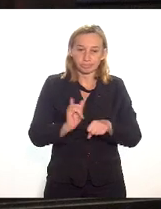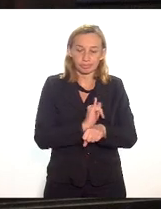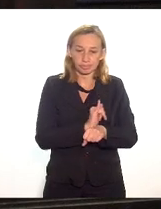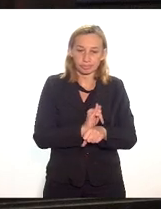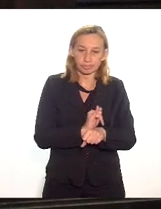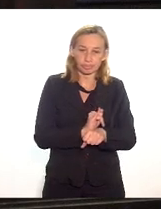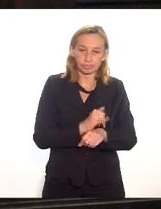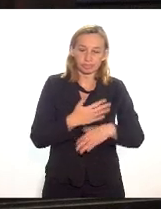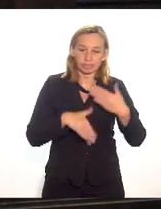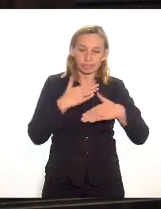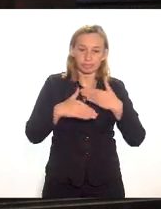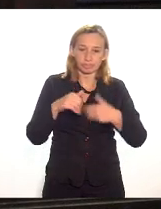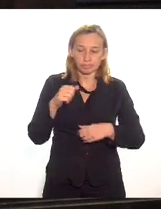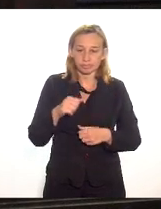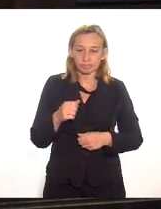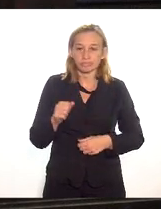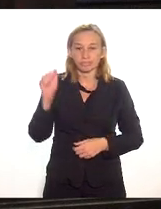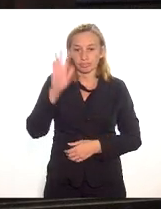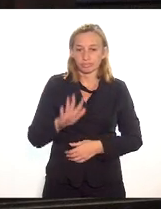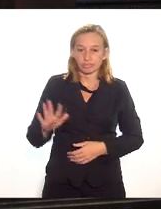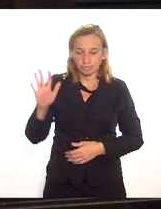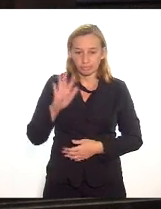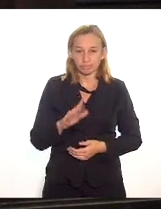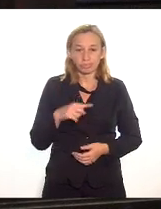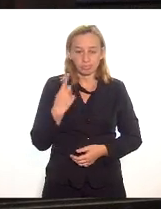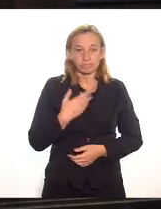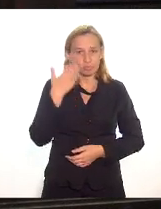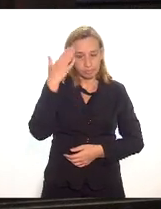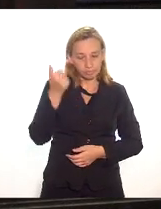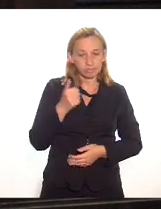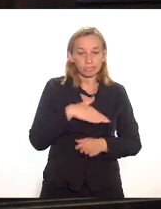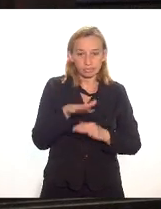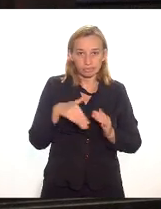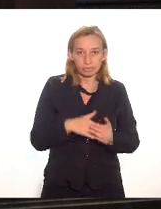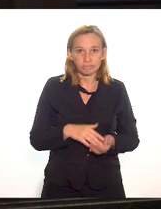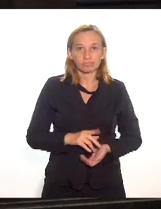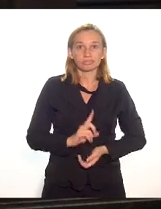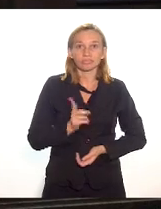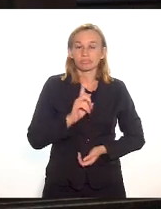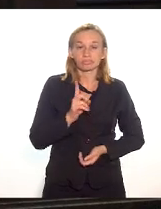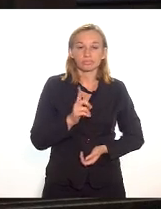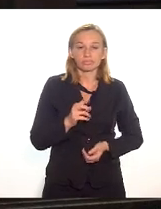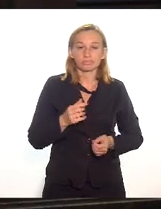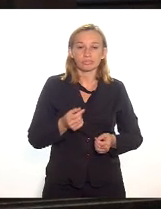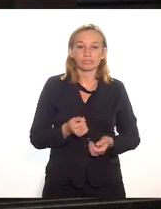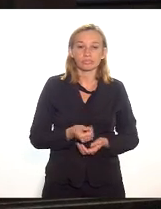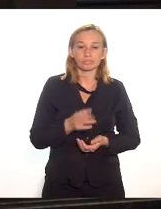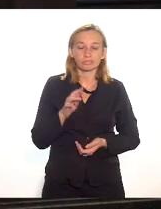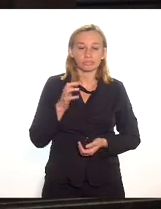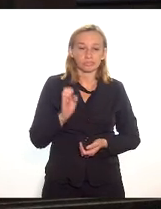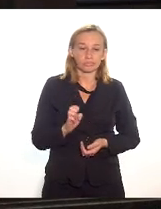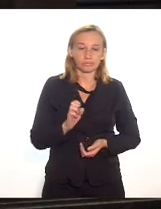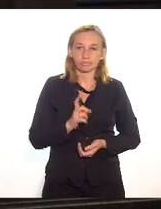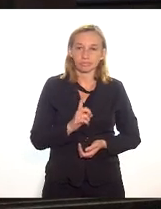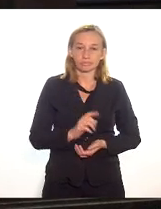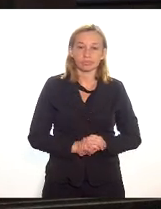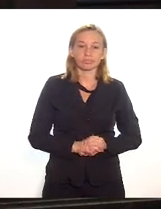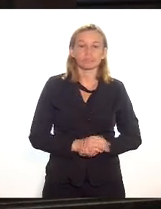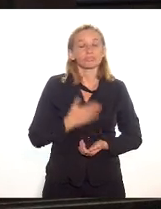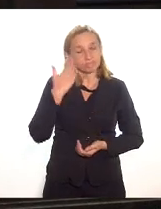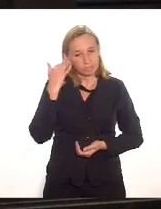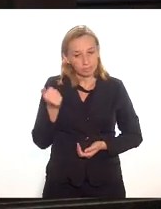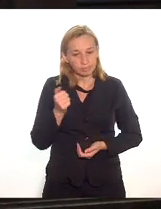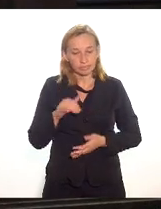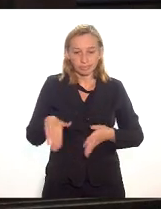econômico e social. E nós sabemos, todo mundo aqui, que não é o regime de recuperação fiscal que nos garante isso. Nós sabemos que não é o